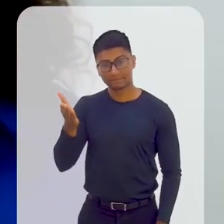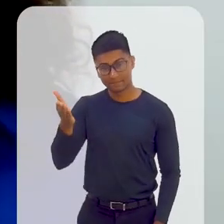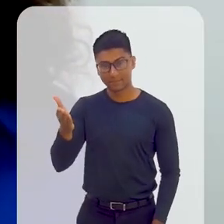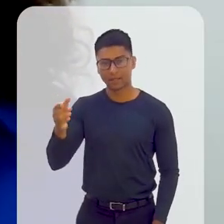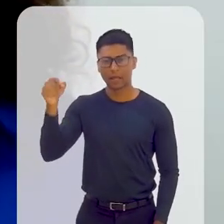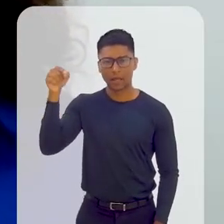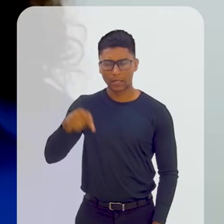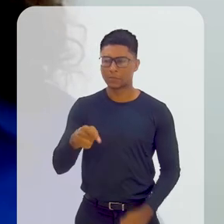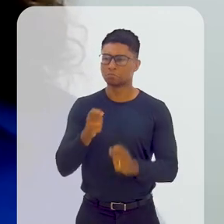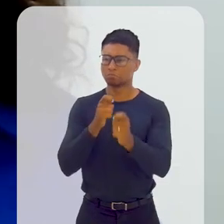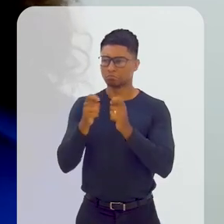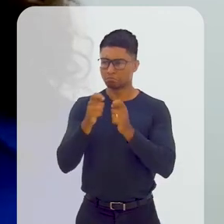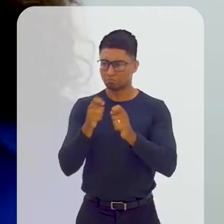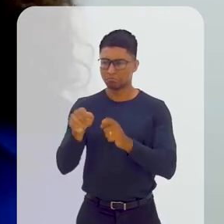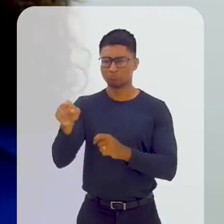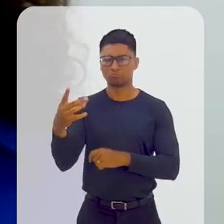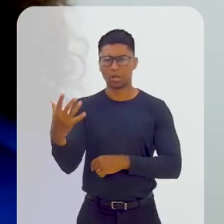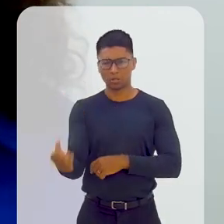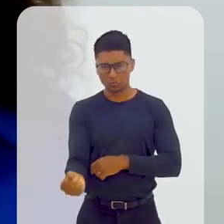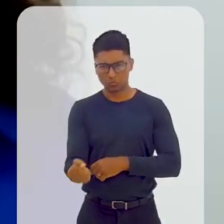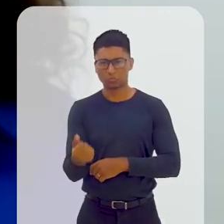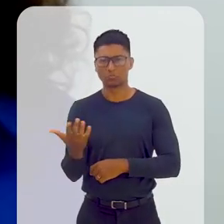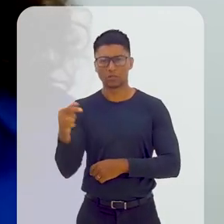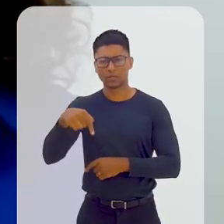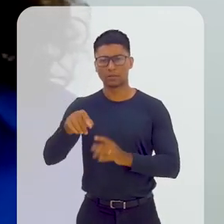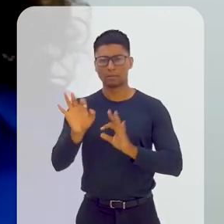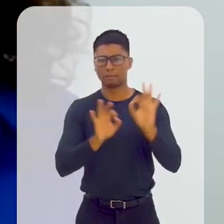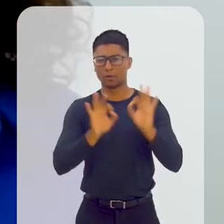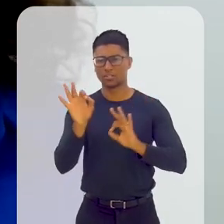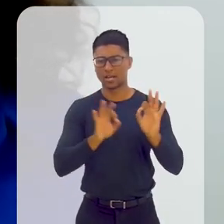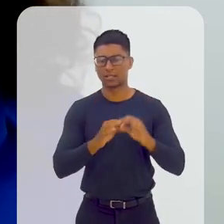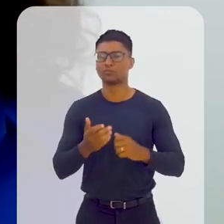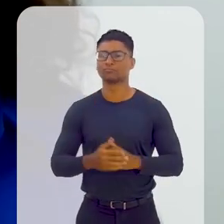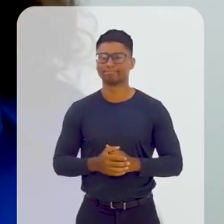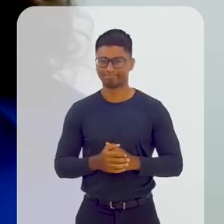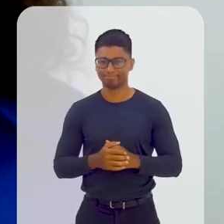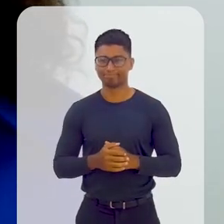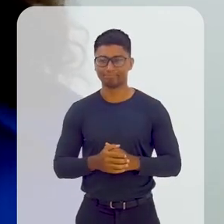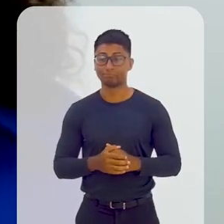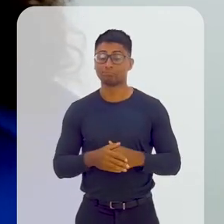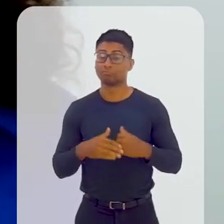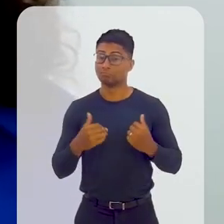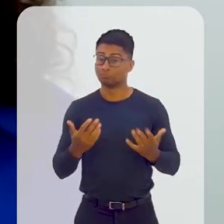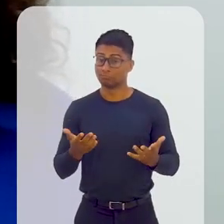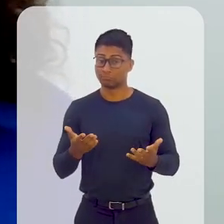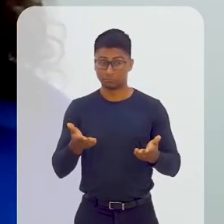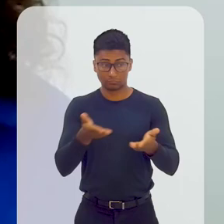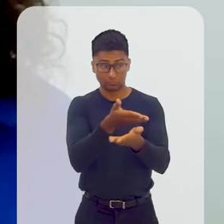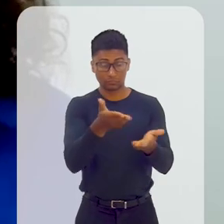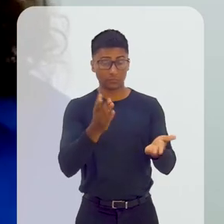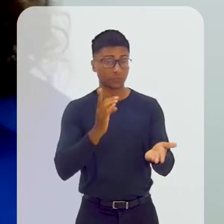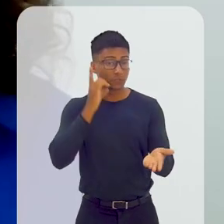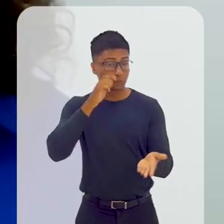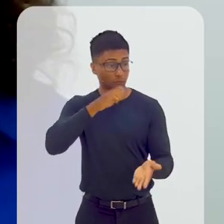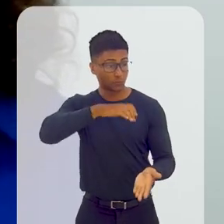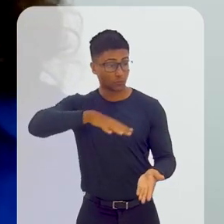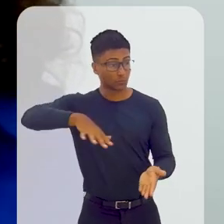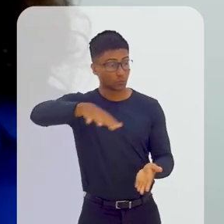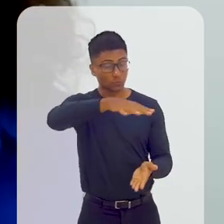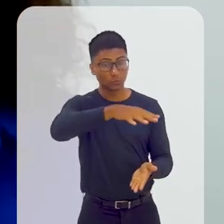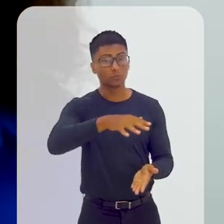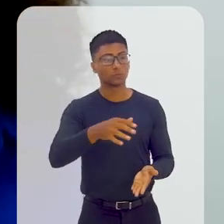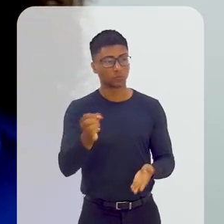obrigada por ter participado desse desafio, né? E, na verdade, desse projeto Agenda de Futuro, endereçando aos parlamentares dessa